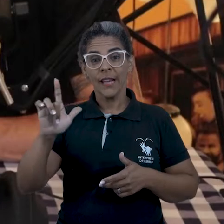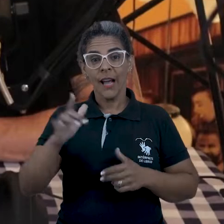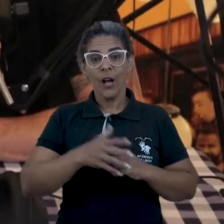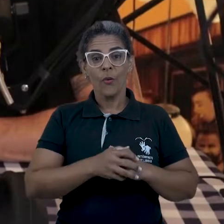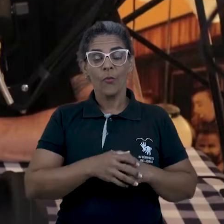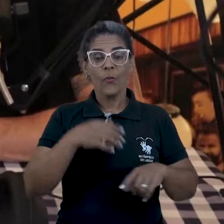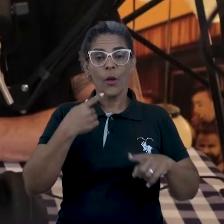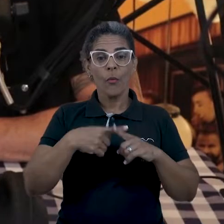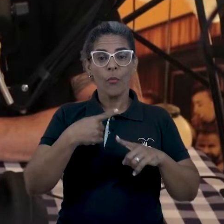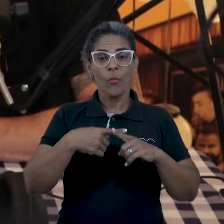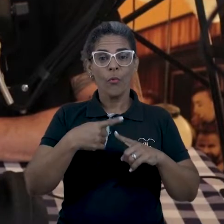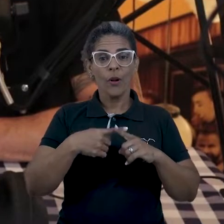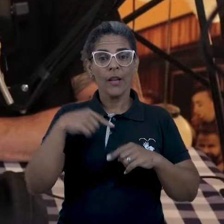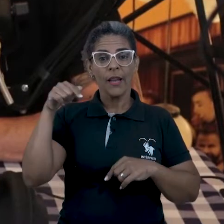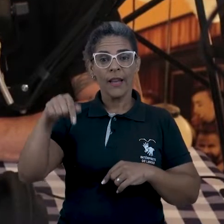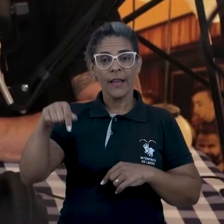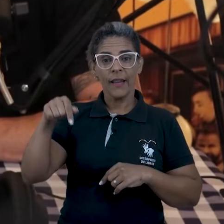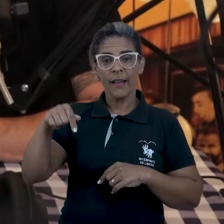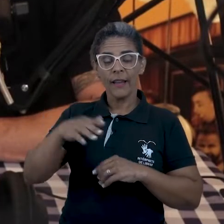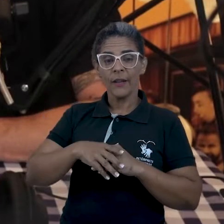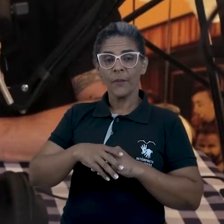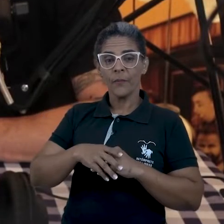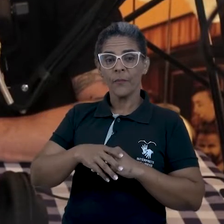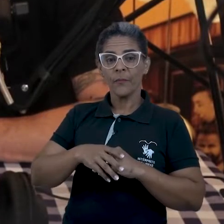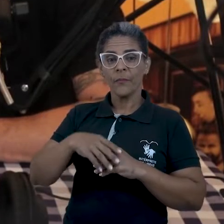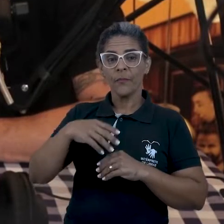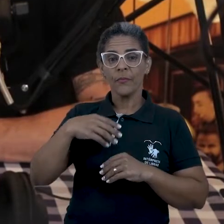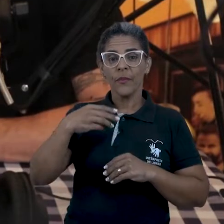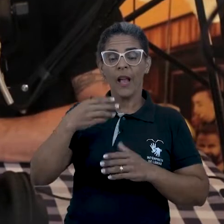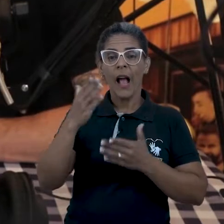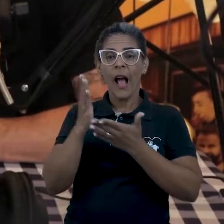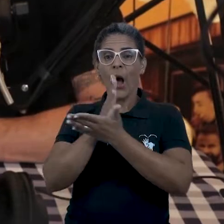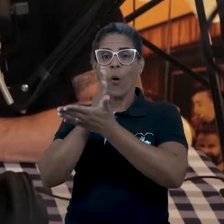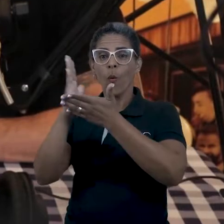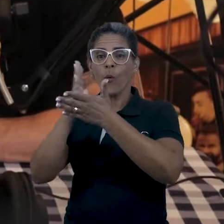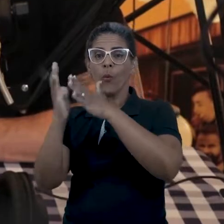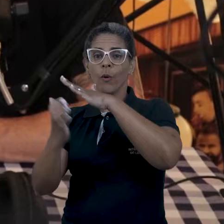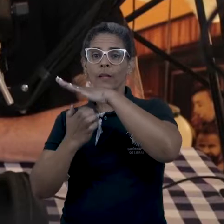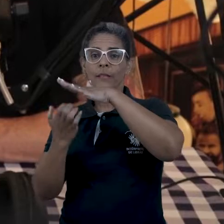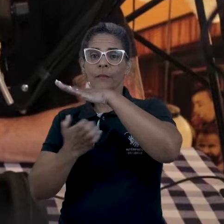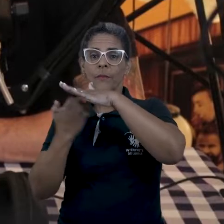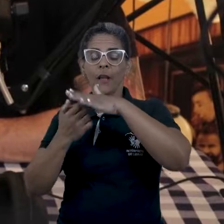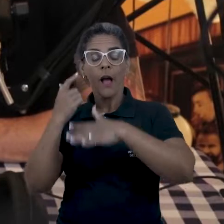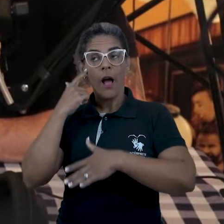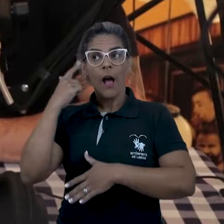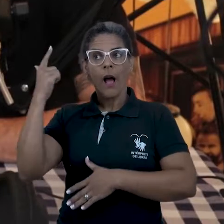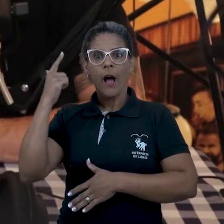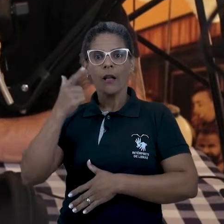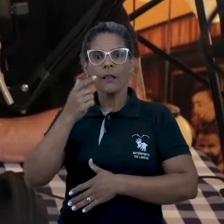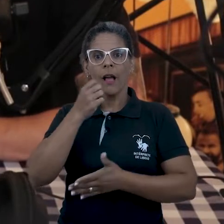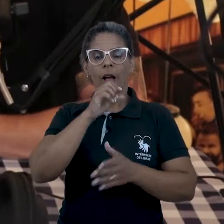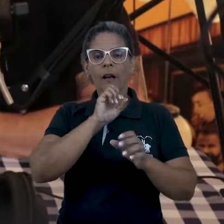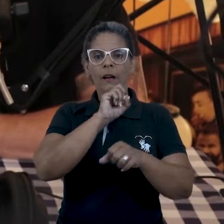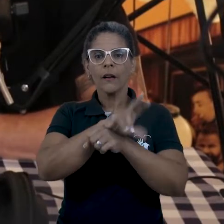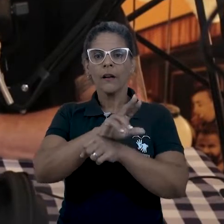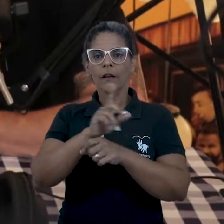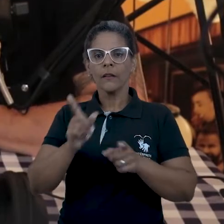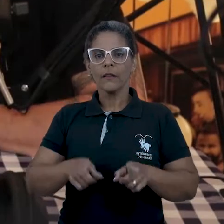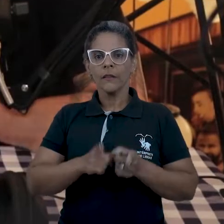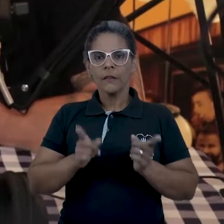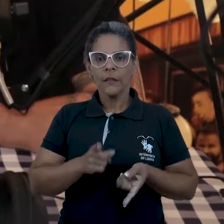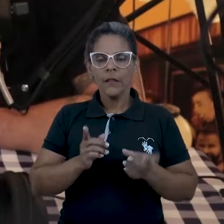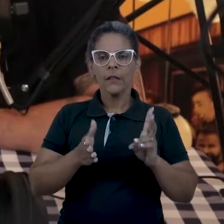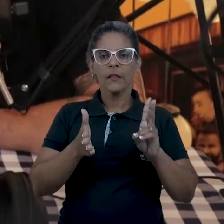Magazine Luiza puxou isso daqui são UTI negro e umas empresas estão contratando pessoas transfundir